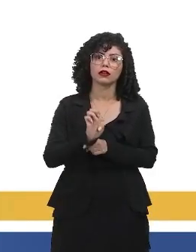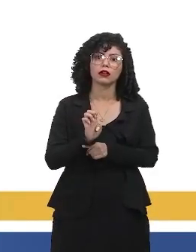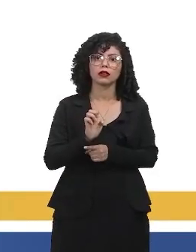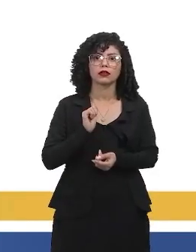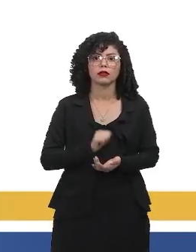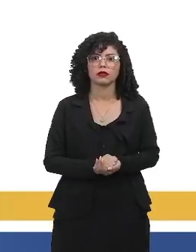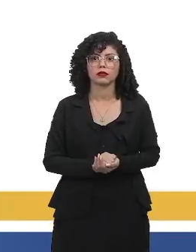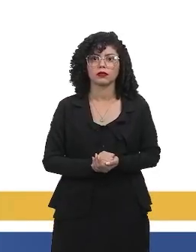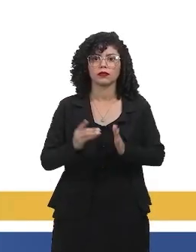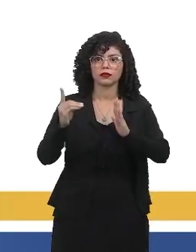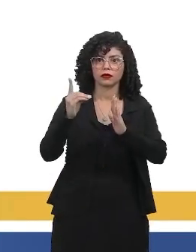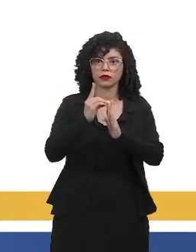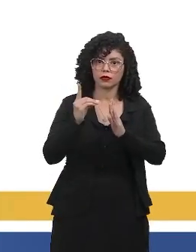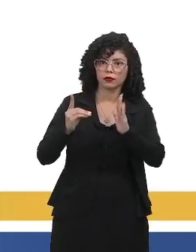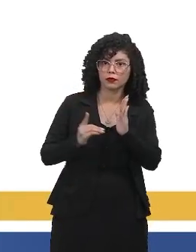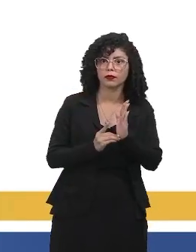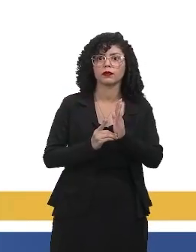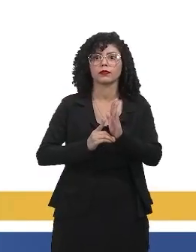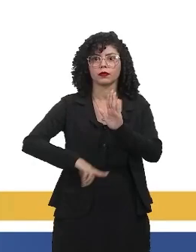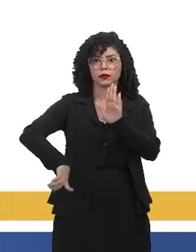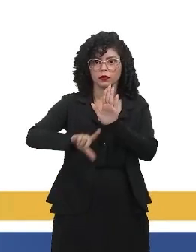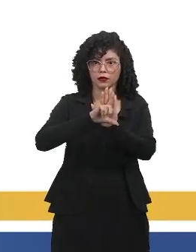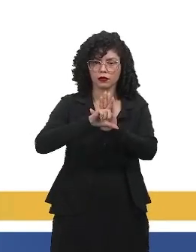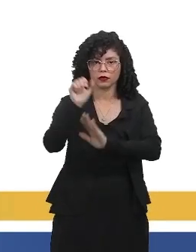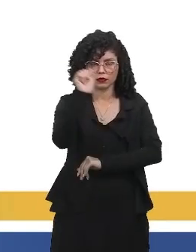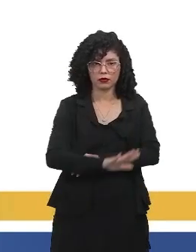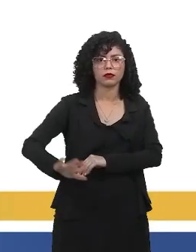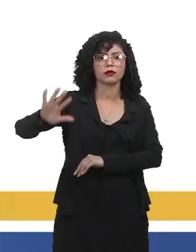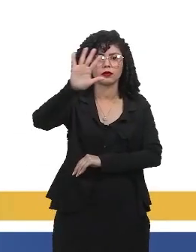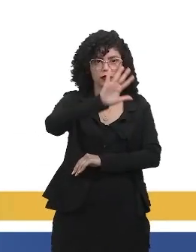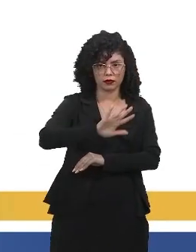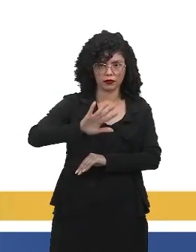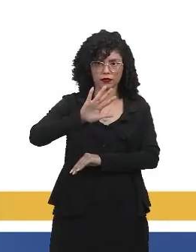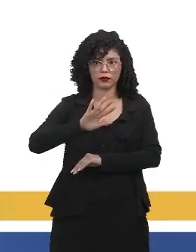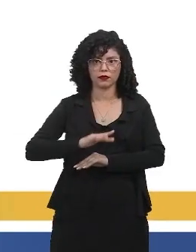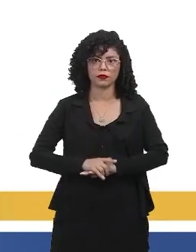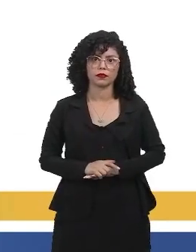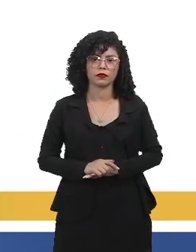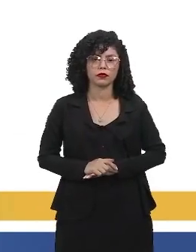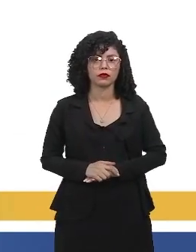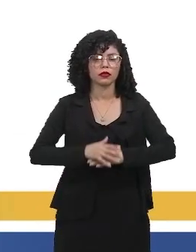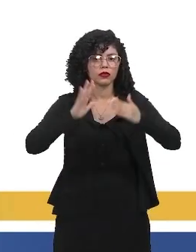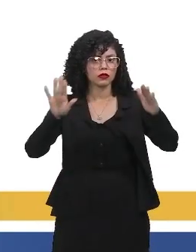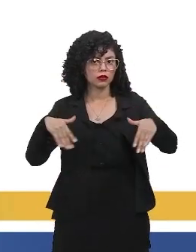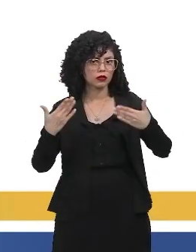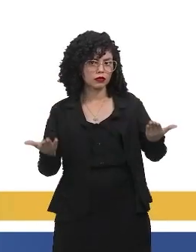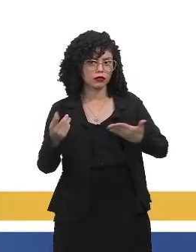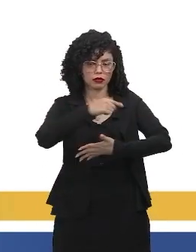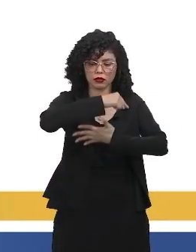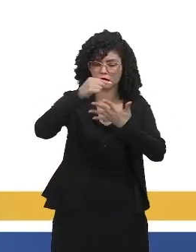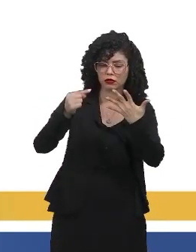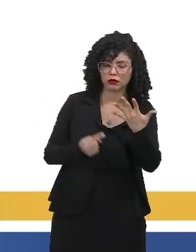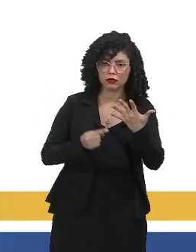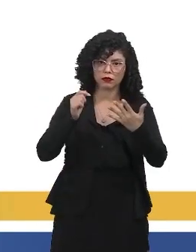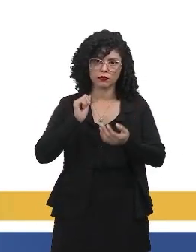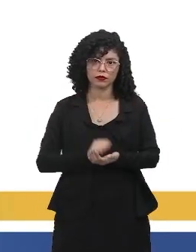E, decretos legislativos e internacionais. Então, qual dessas